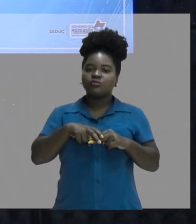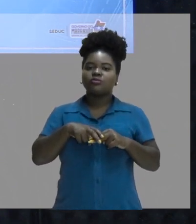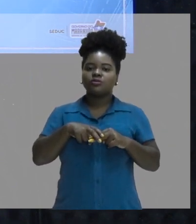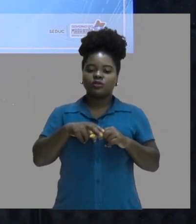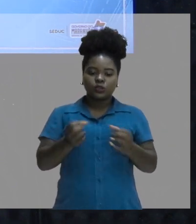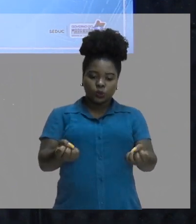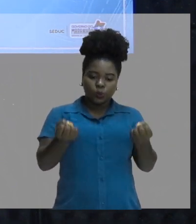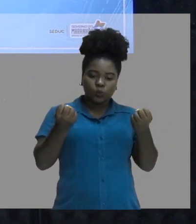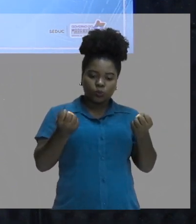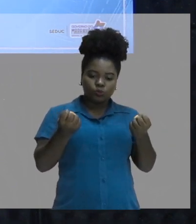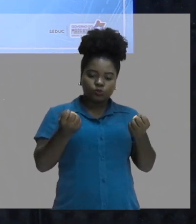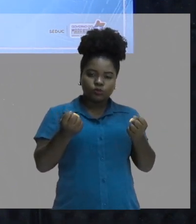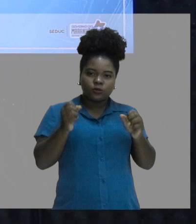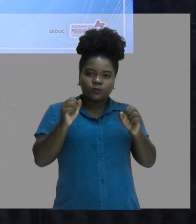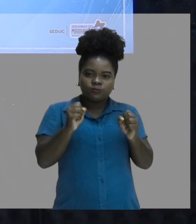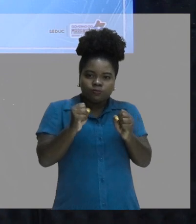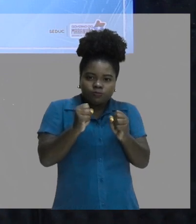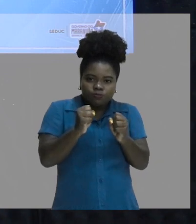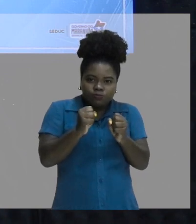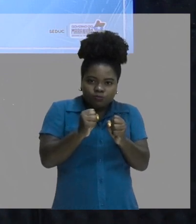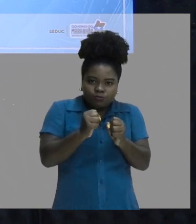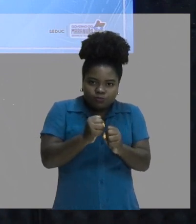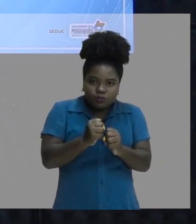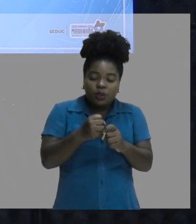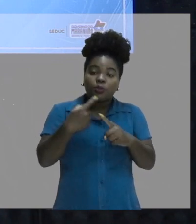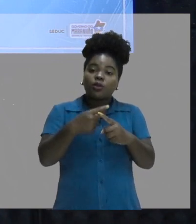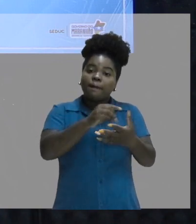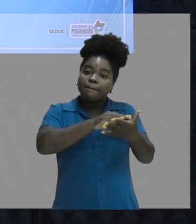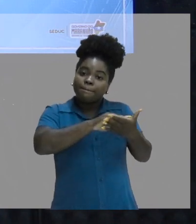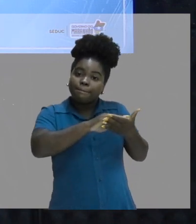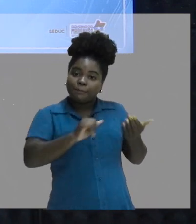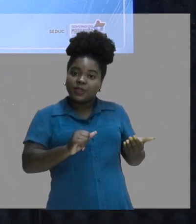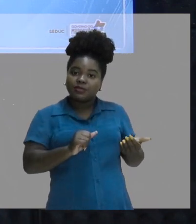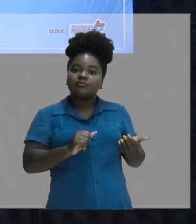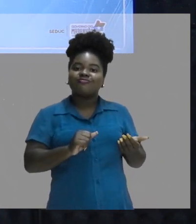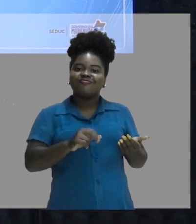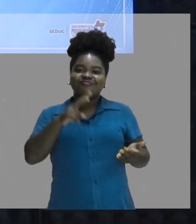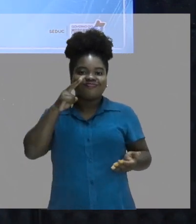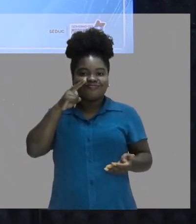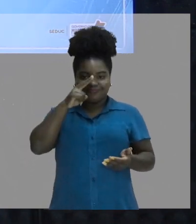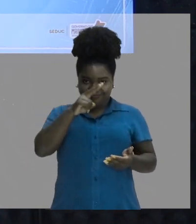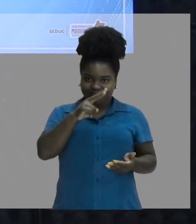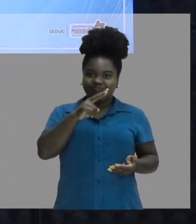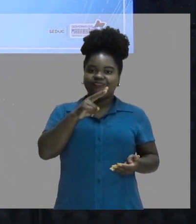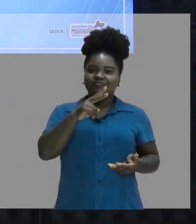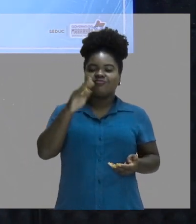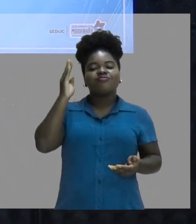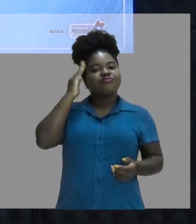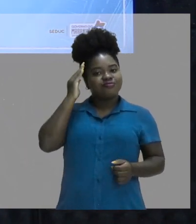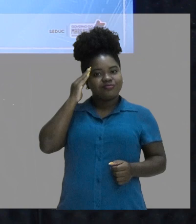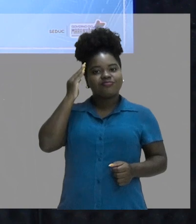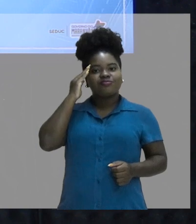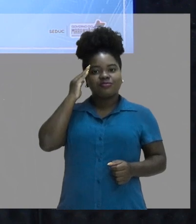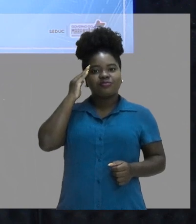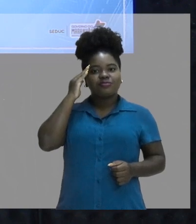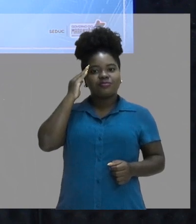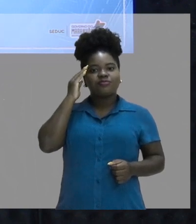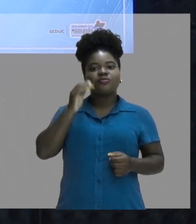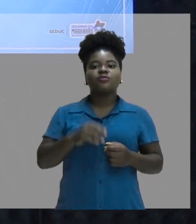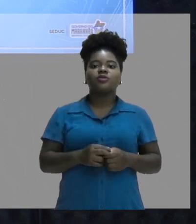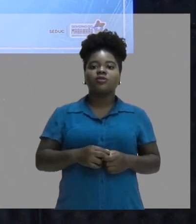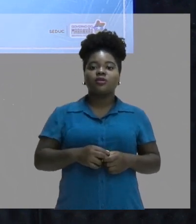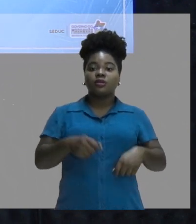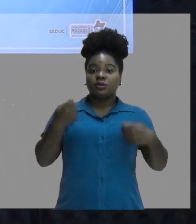quê? Eles já perderam massa muscular, que é o processo degenerativo normal, natural, que a gente precisa